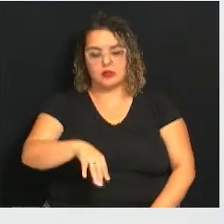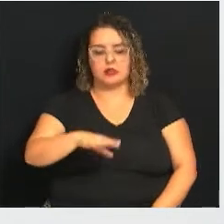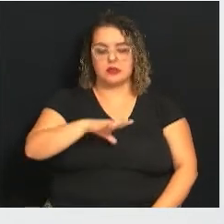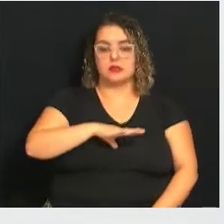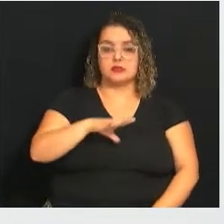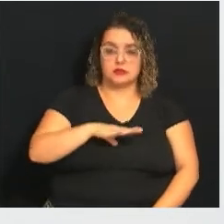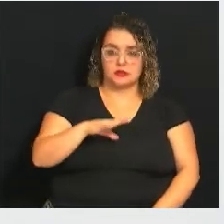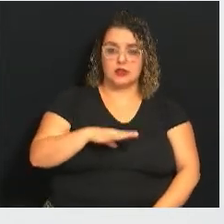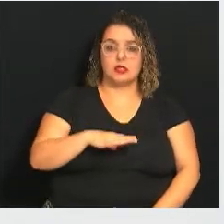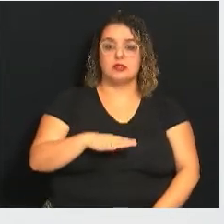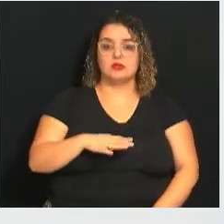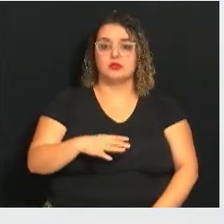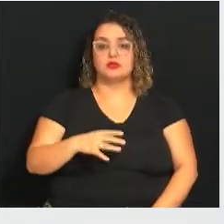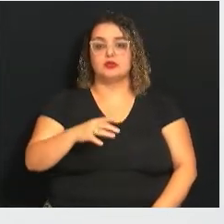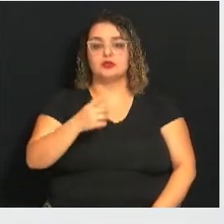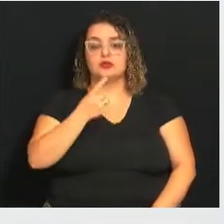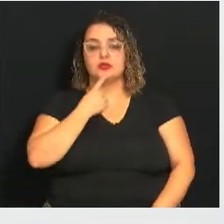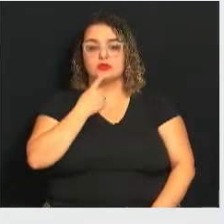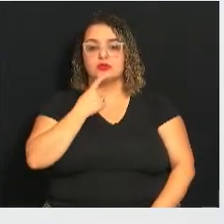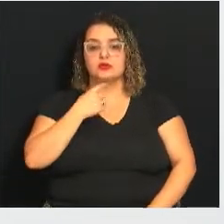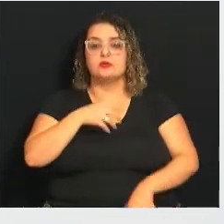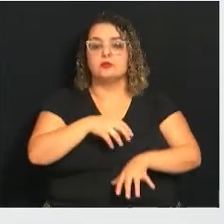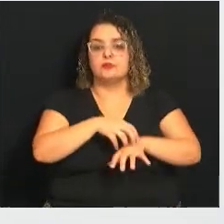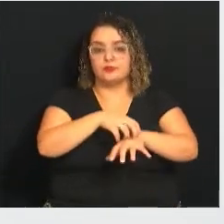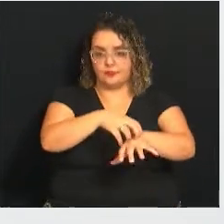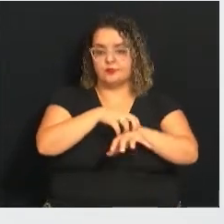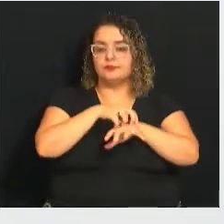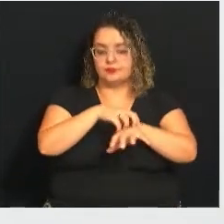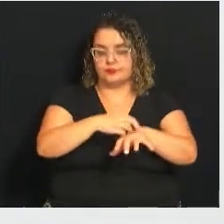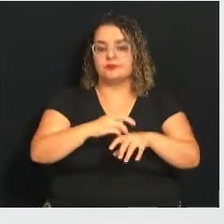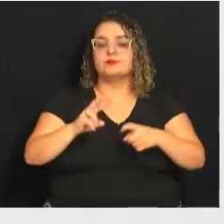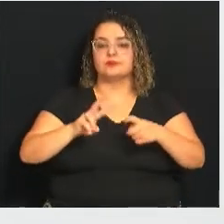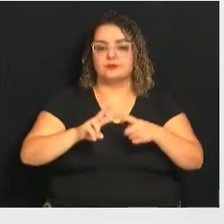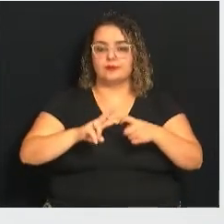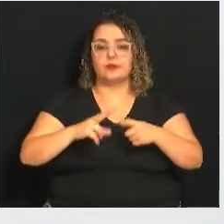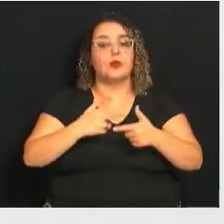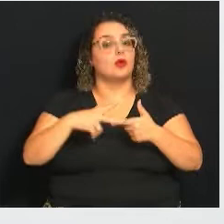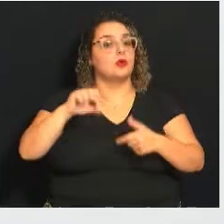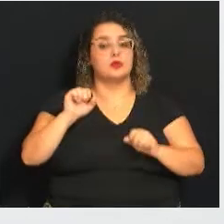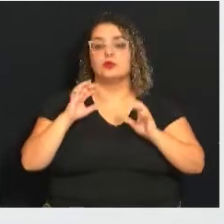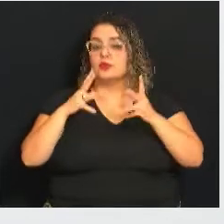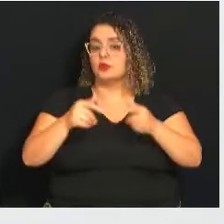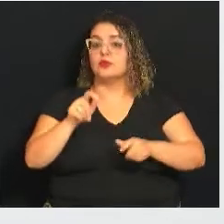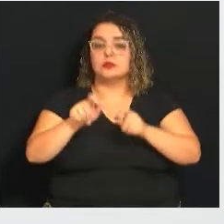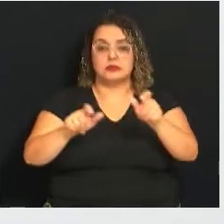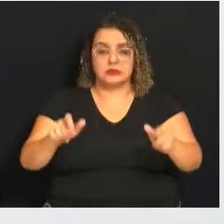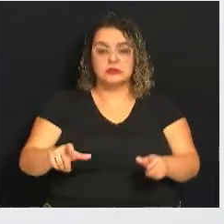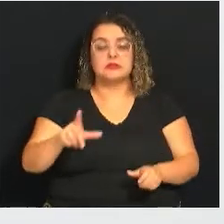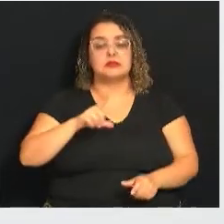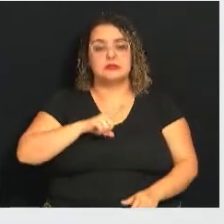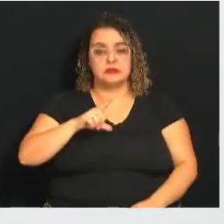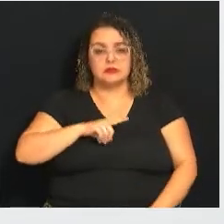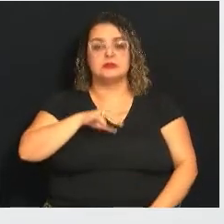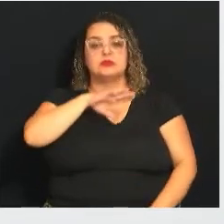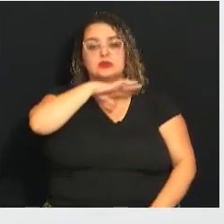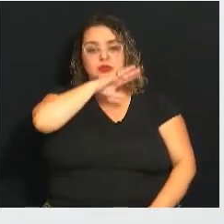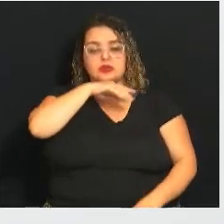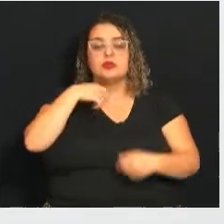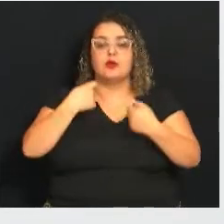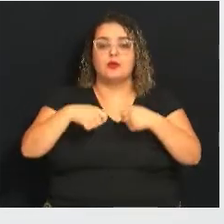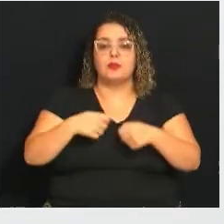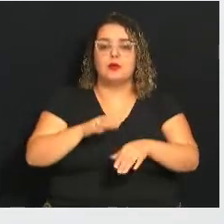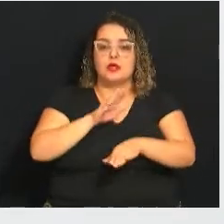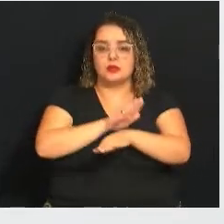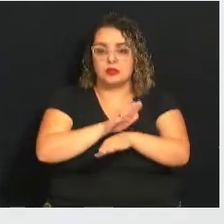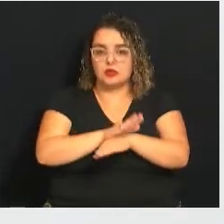Campinas o ambulatório veterinário móvel é uma grande conquista para toda a população que tem os seus animais ali e precisam de ajuda